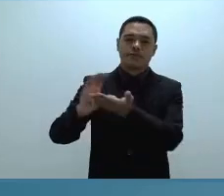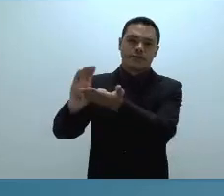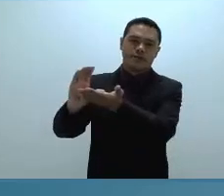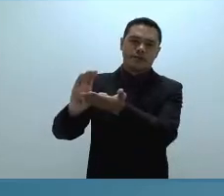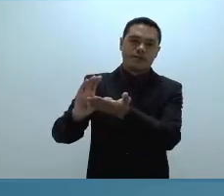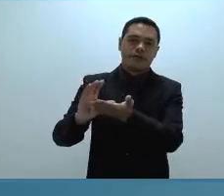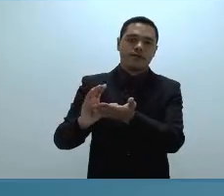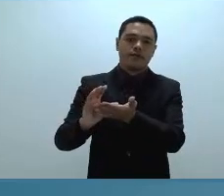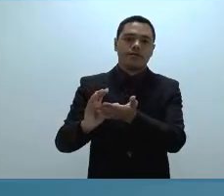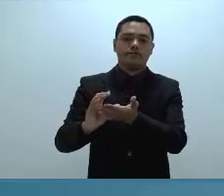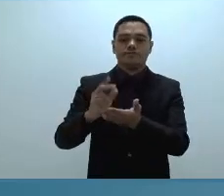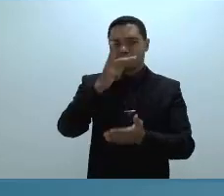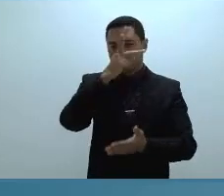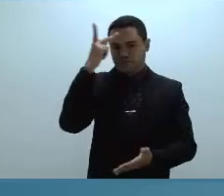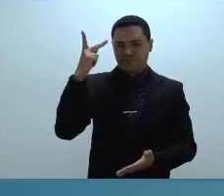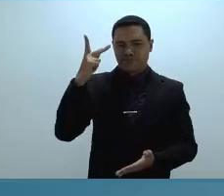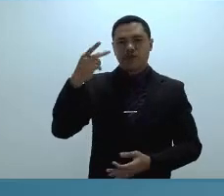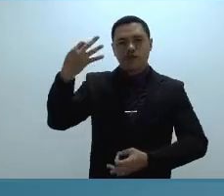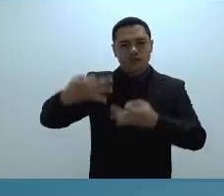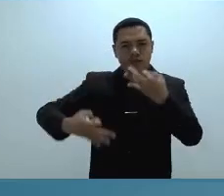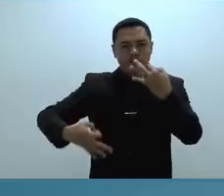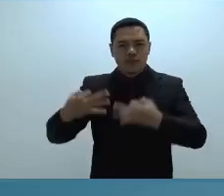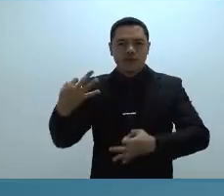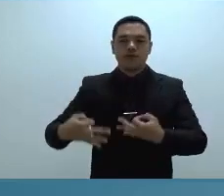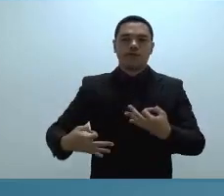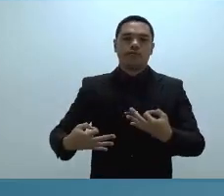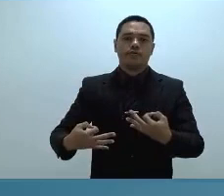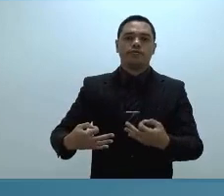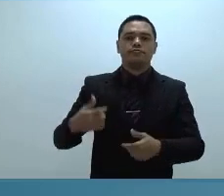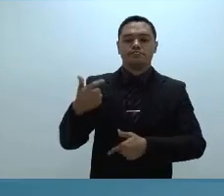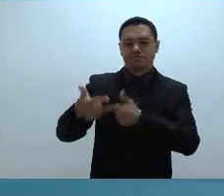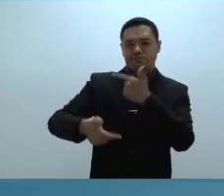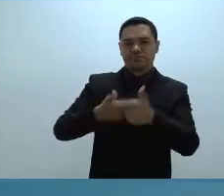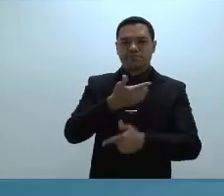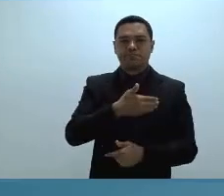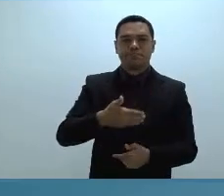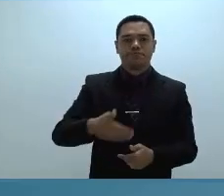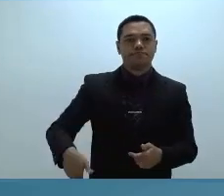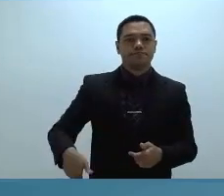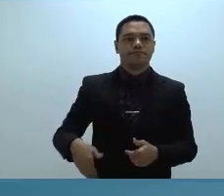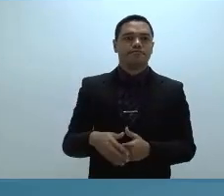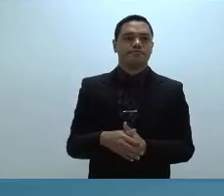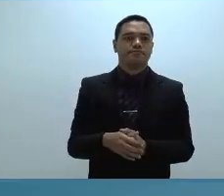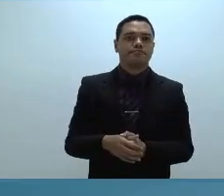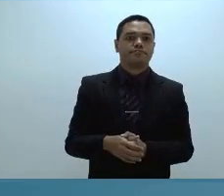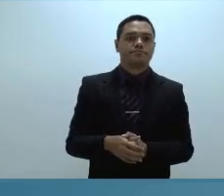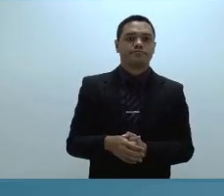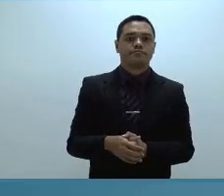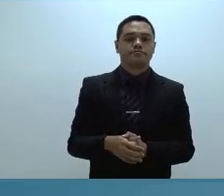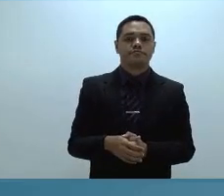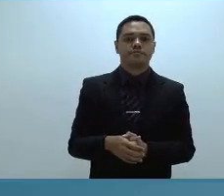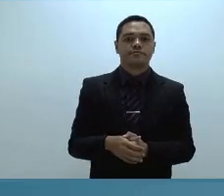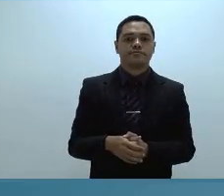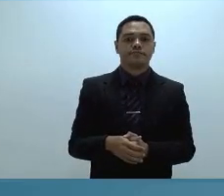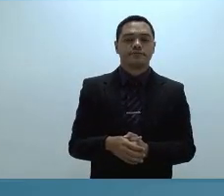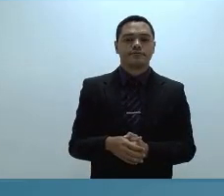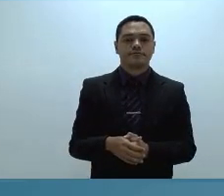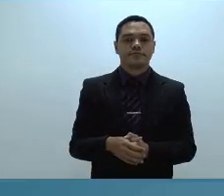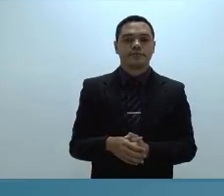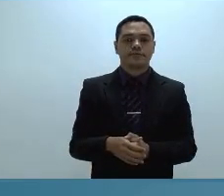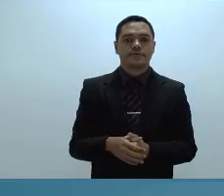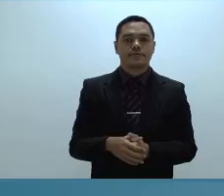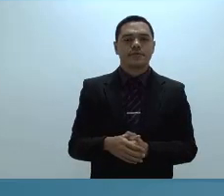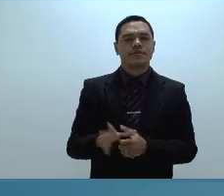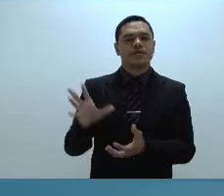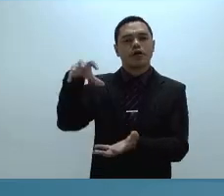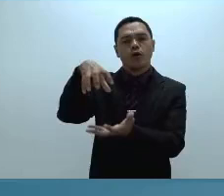pessoa jurídica concessionária de serviço público. Observa-se no acordo da colina da Corte Especial a interesse